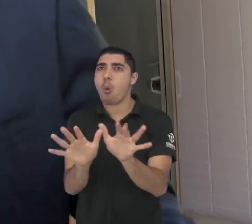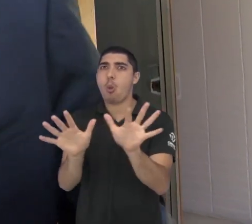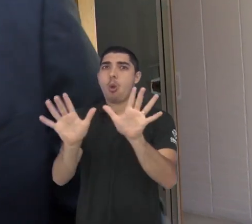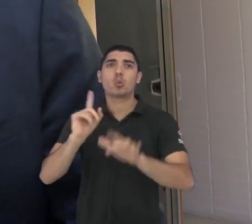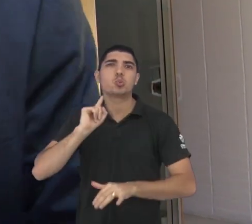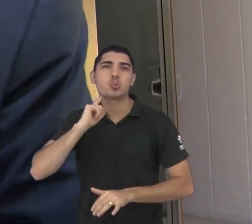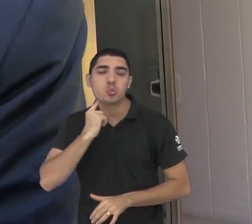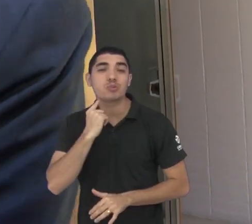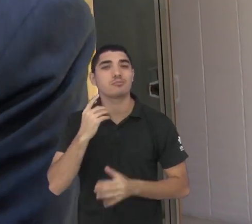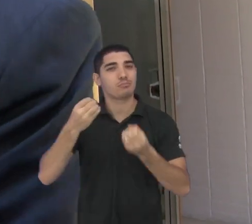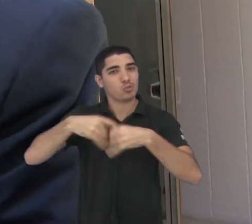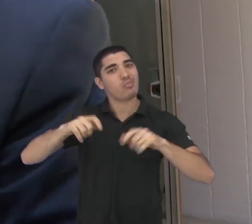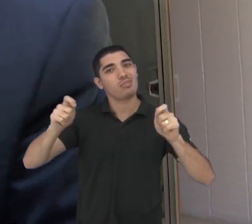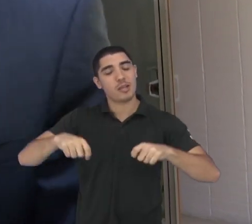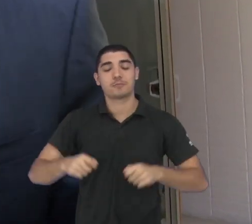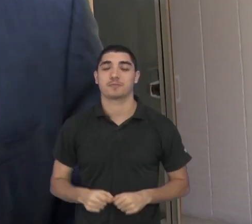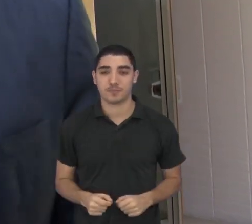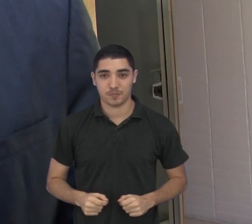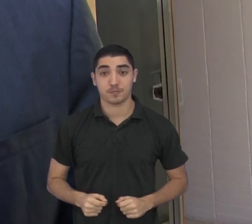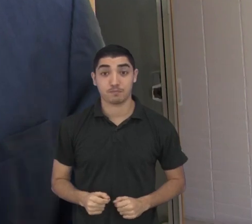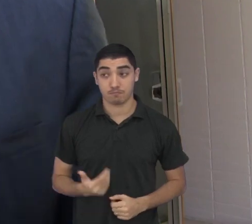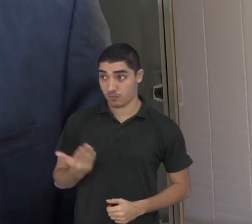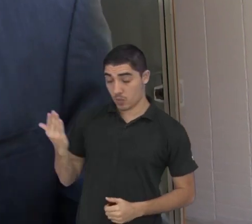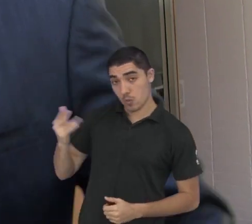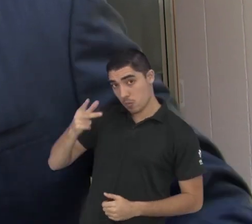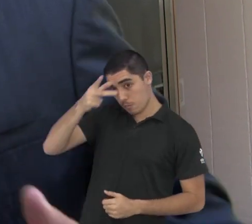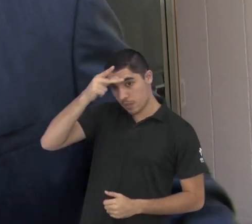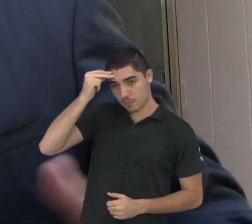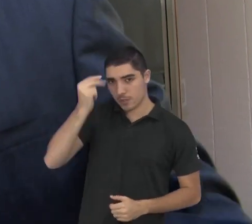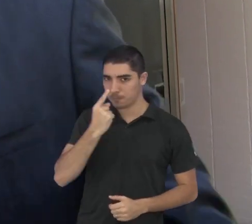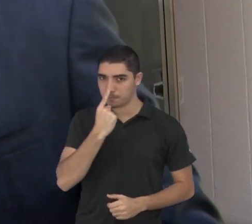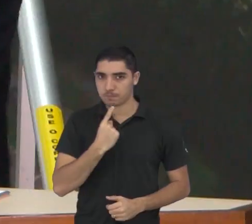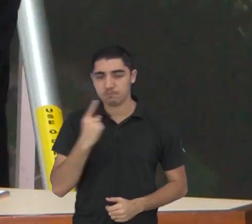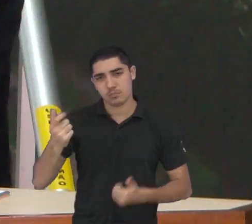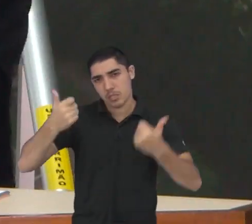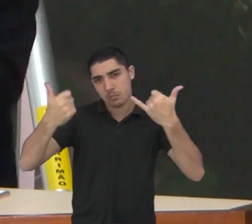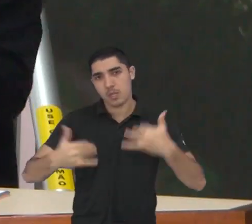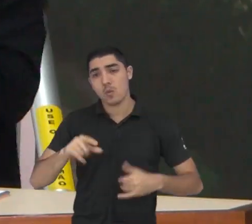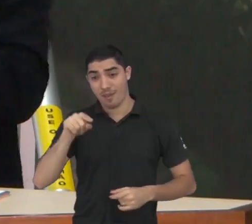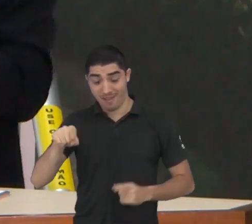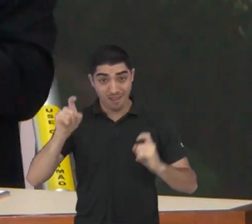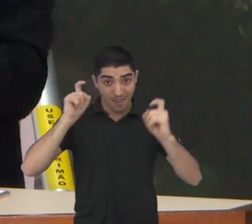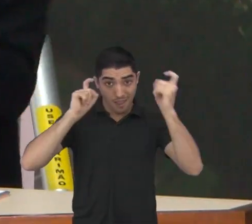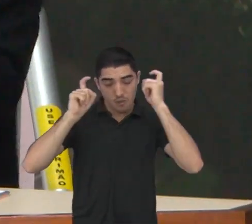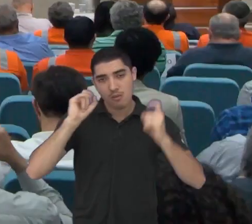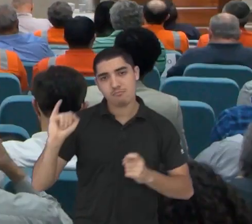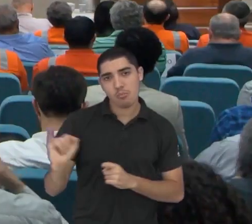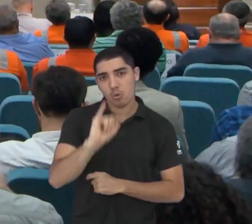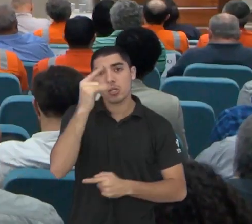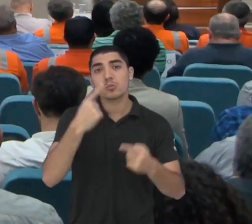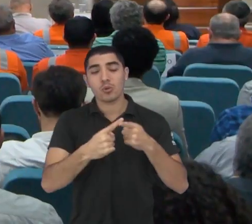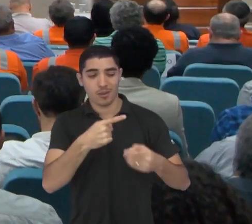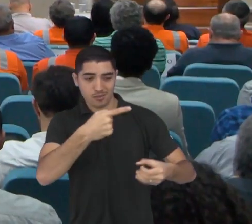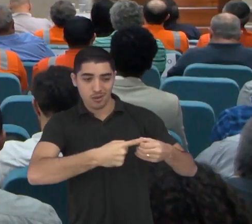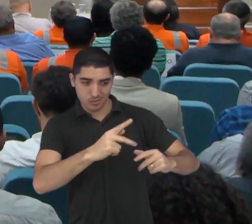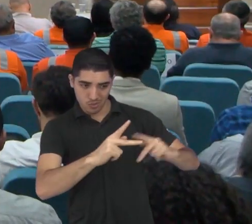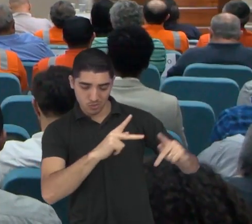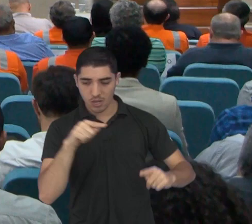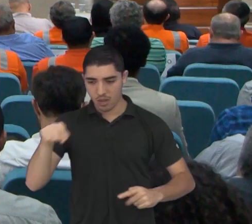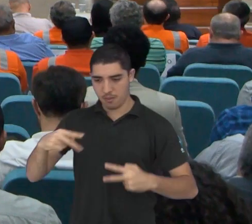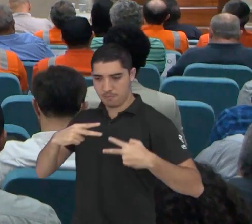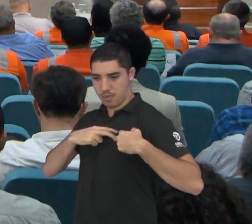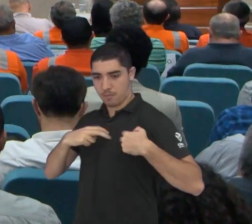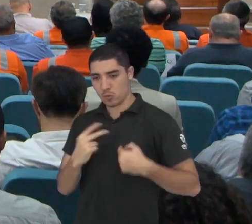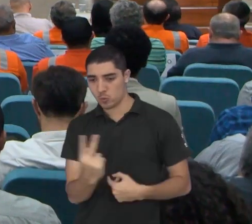Mas o mais interessante é que a gente pôde acompanhar aqui os depoimentos de empresas que já estão utilizando. Para o prefeito de São José, o evento serviu para